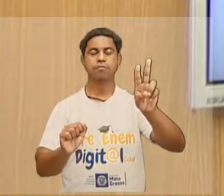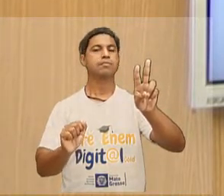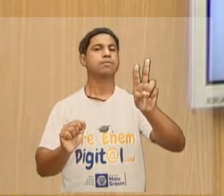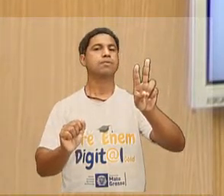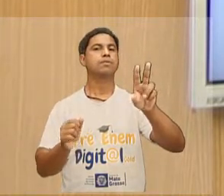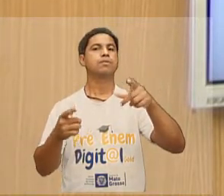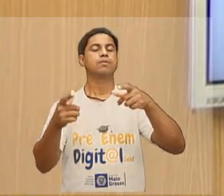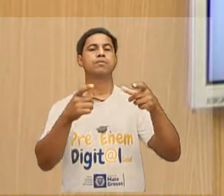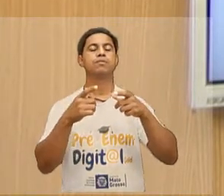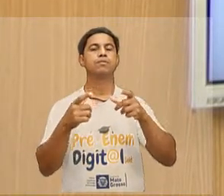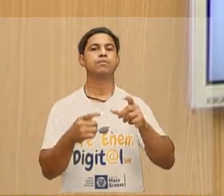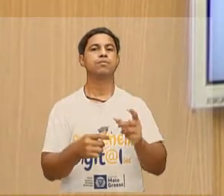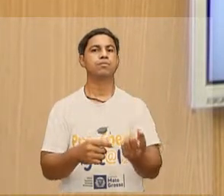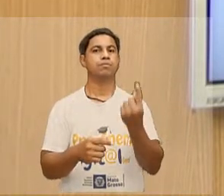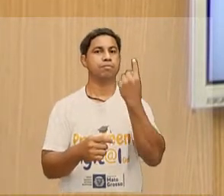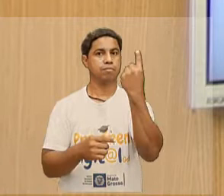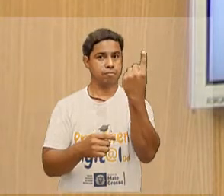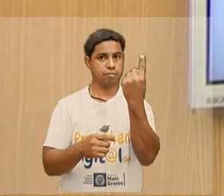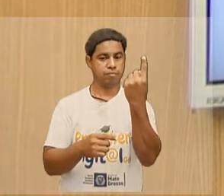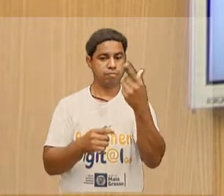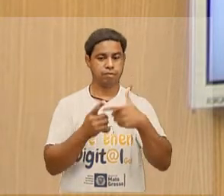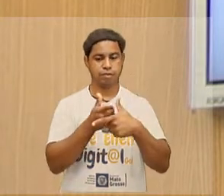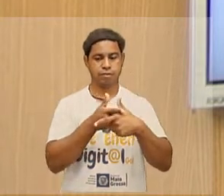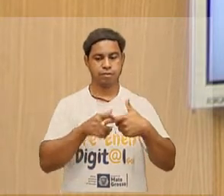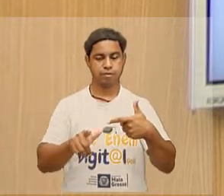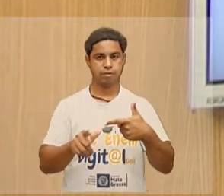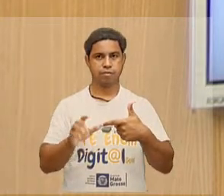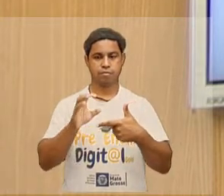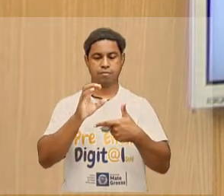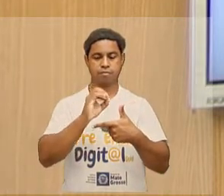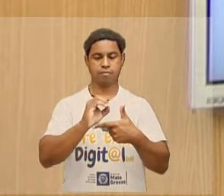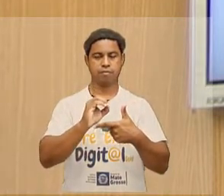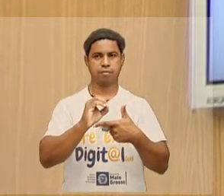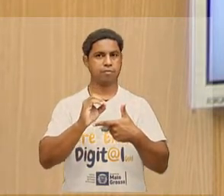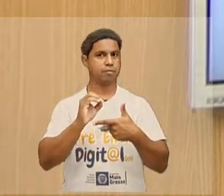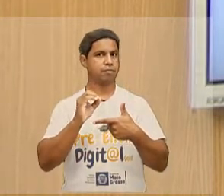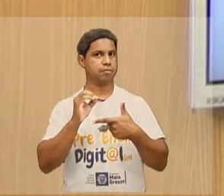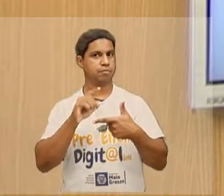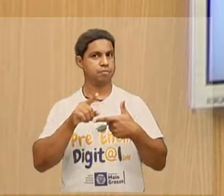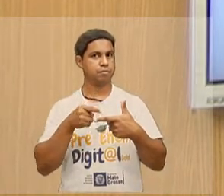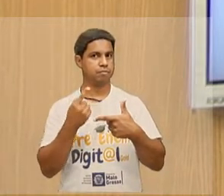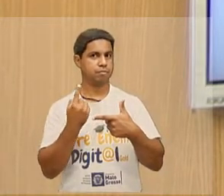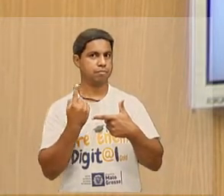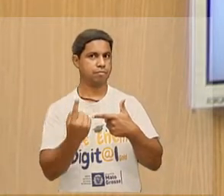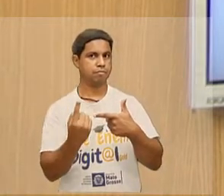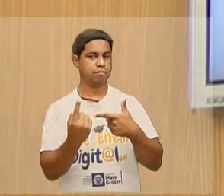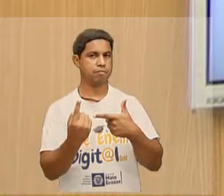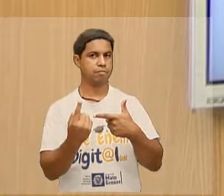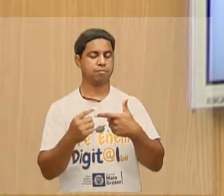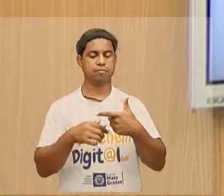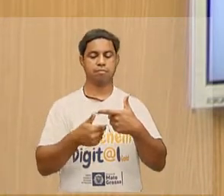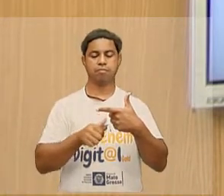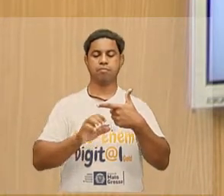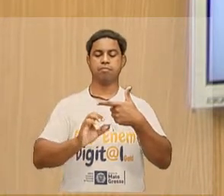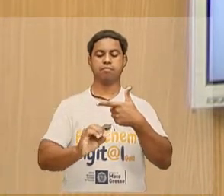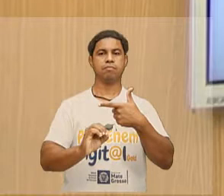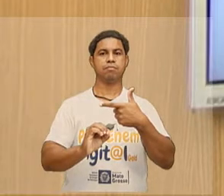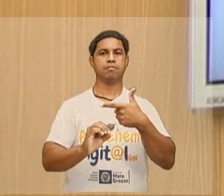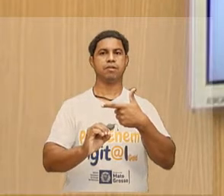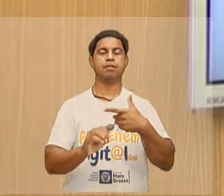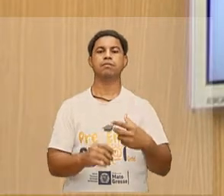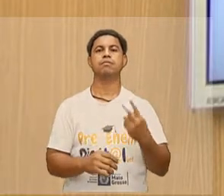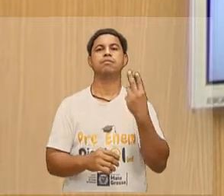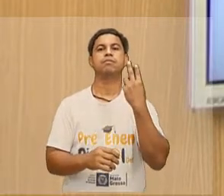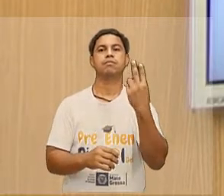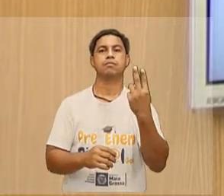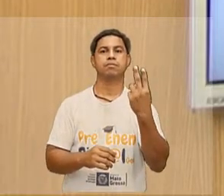1 dividido por 0,1 dá 10. Agora vamos para o próximo. 2 dividido por